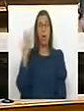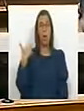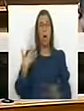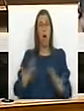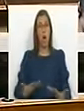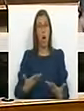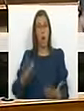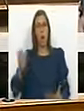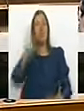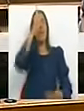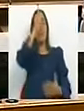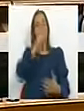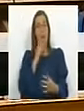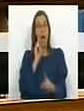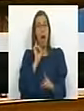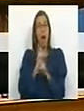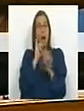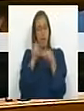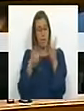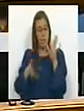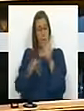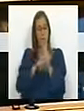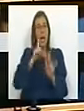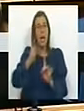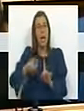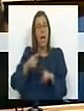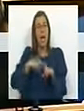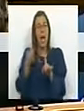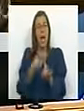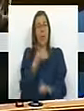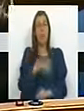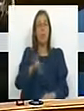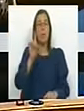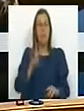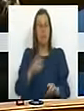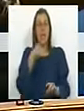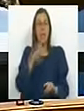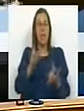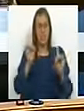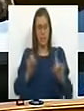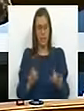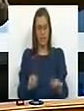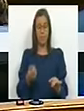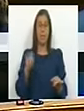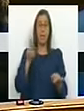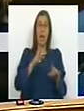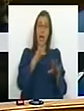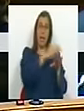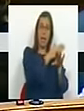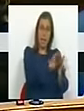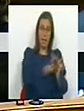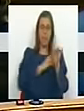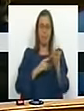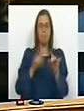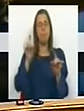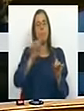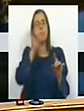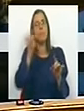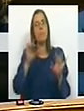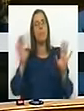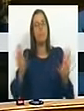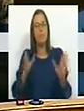atual Primeiro-Ministro, a quando da revisão da Lei das Rendas, 2006, o seguinte, relativamente ao anterior regime. É uma